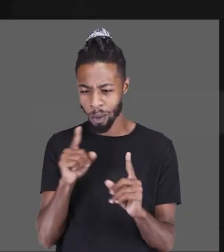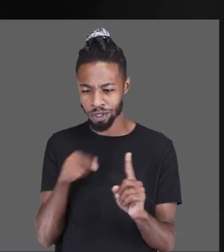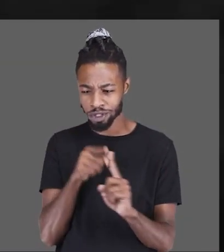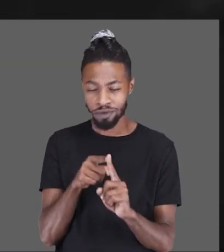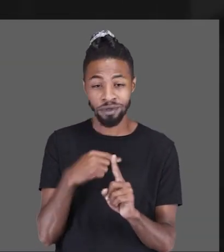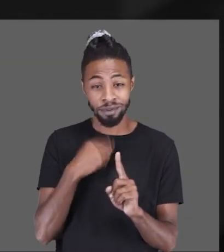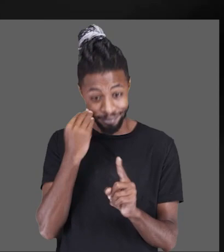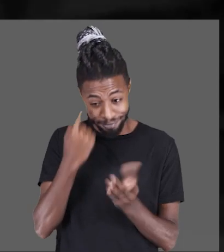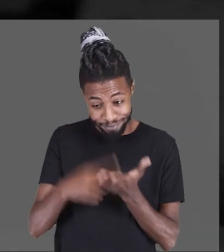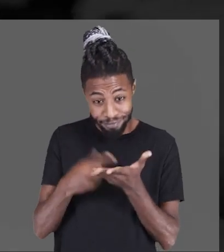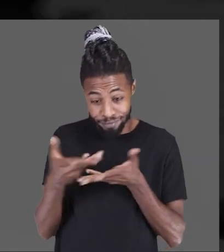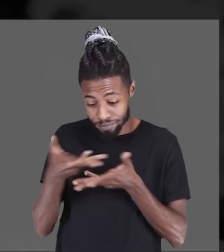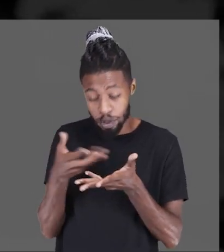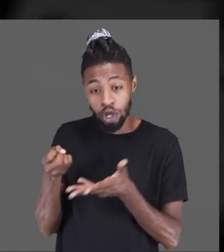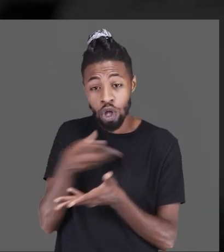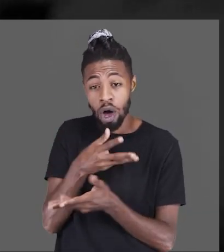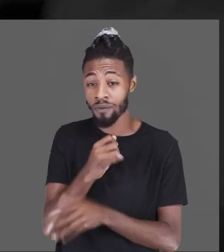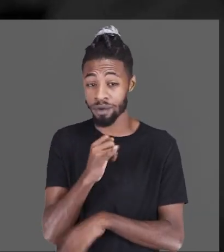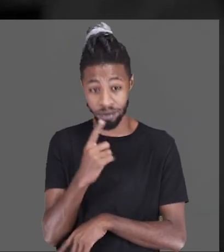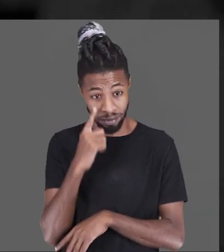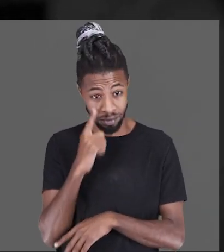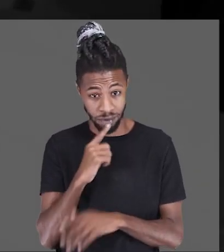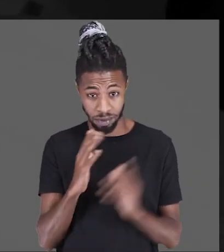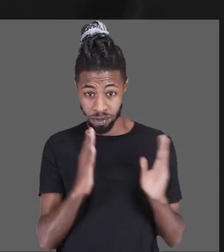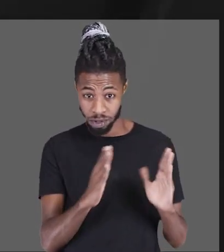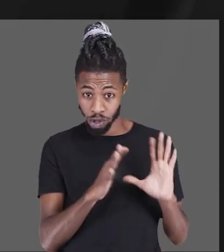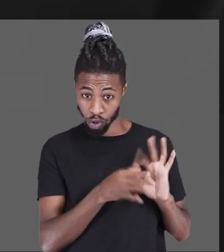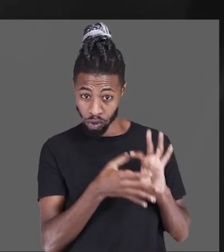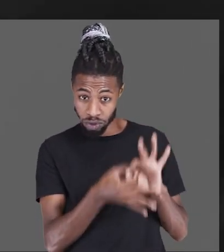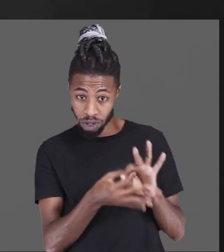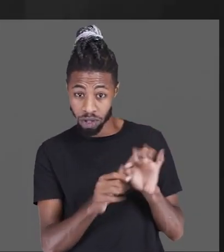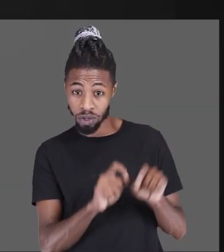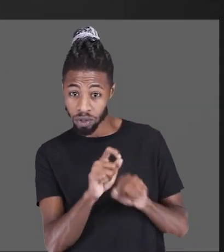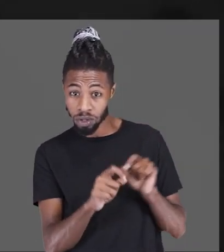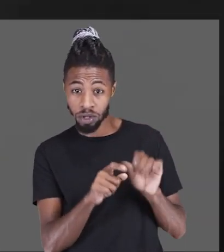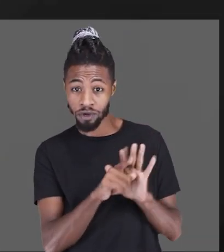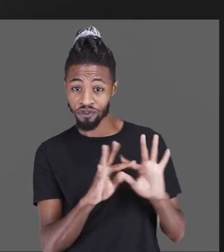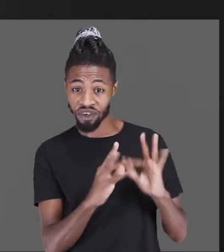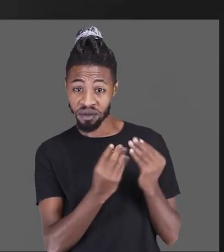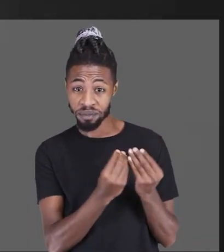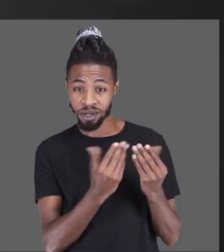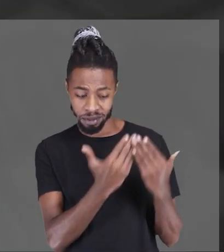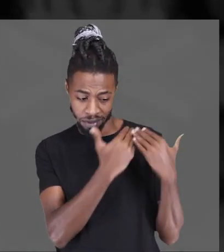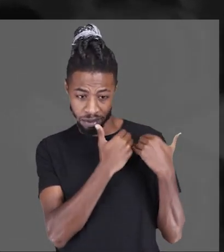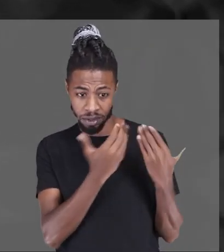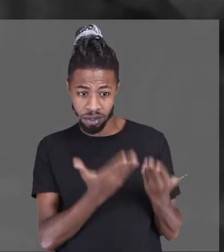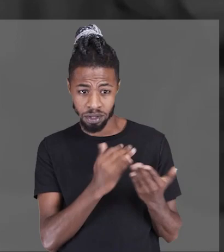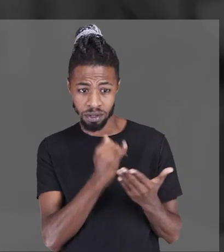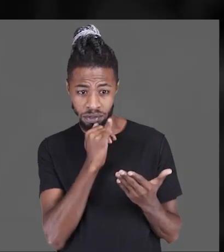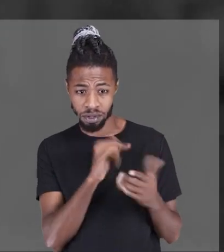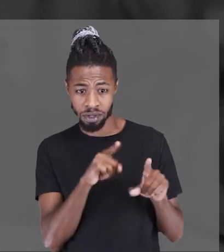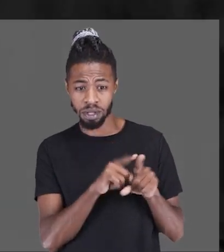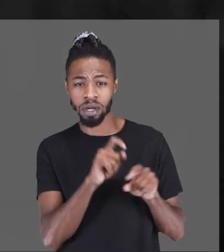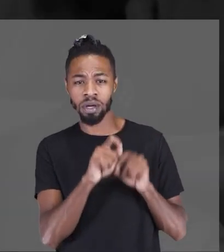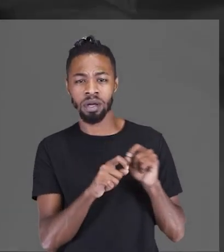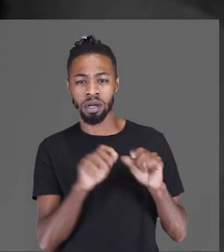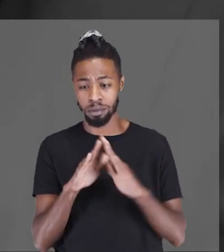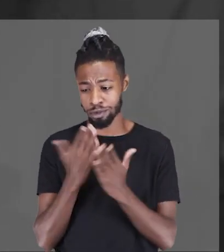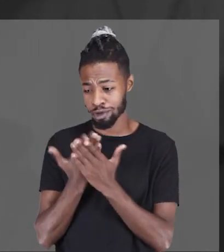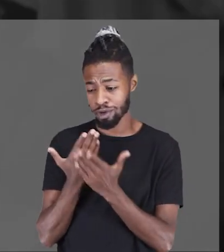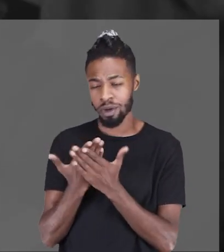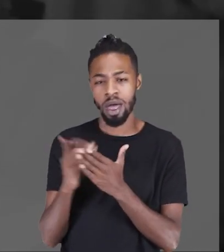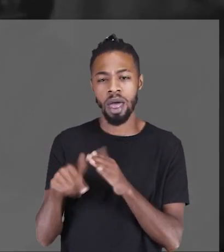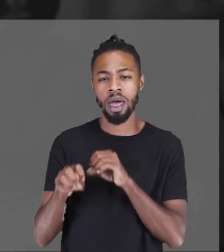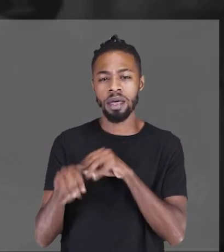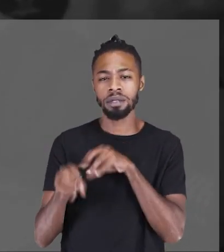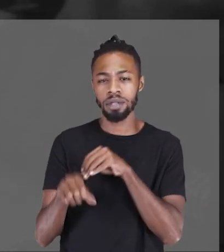novas relações. Nesse contexto, ainda temos que olhar para as relações familiares. É comum ouvir que o papel da família é educar